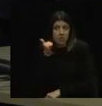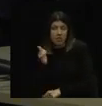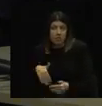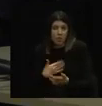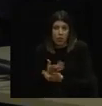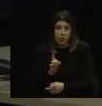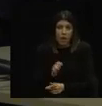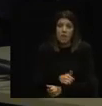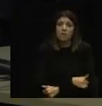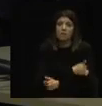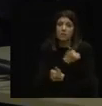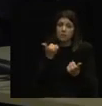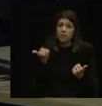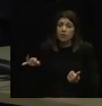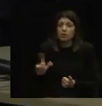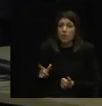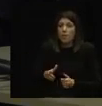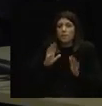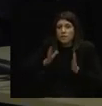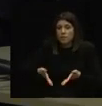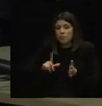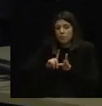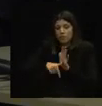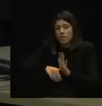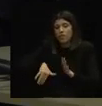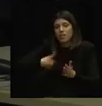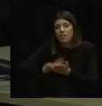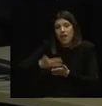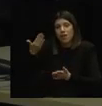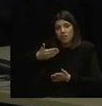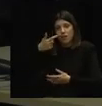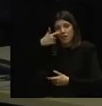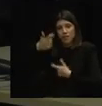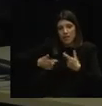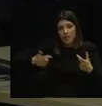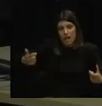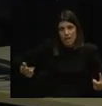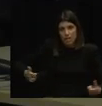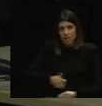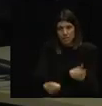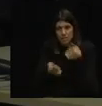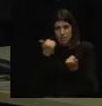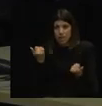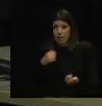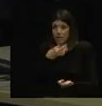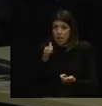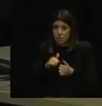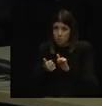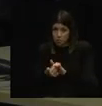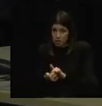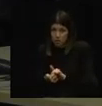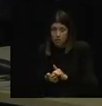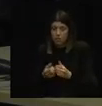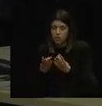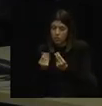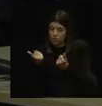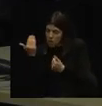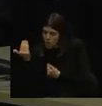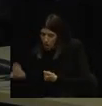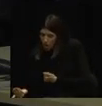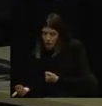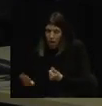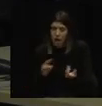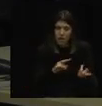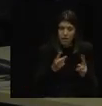o que Lisboa precisa é de um projeto que concretize o direito à cidade, porque estamos a falar de problemas para os quais há soluções